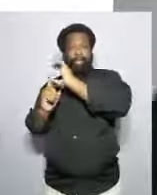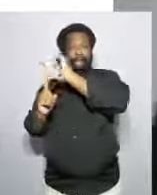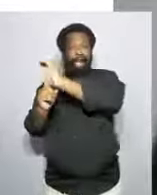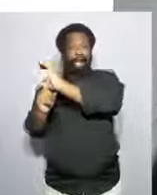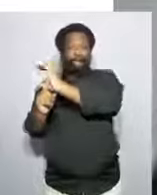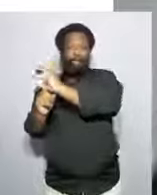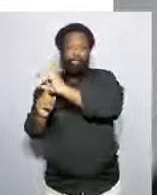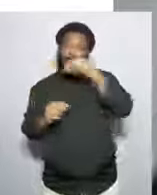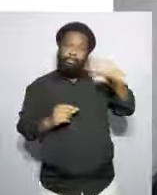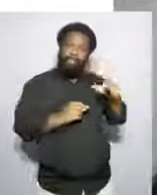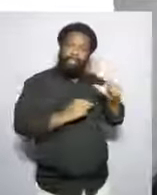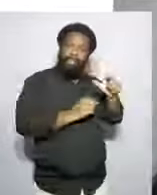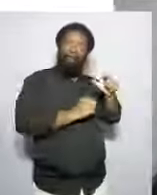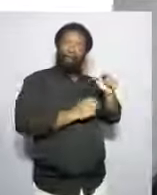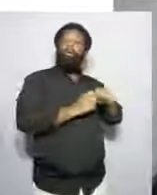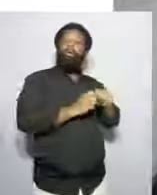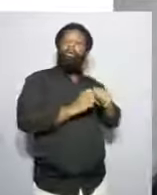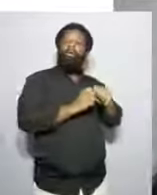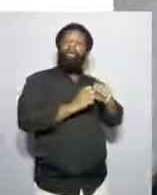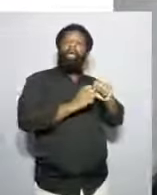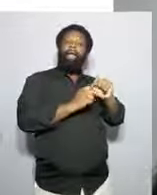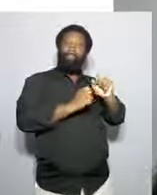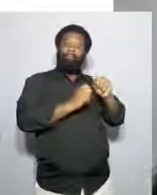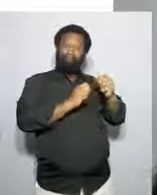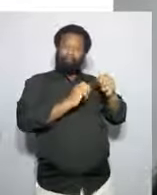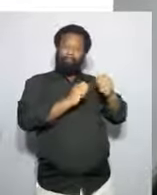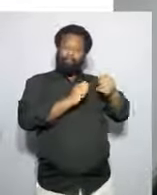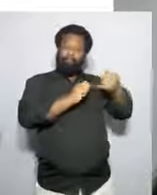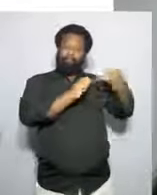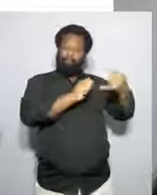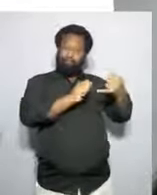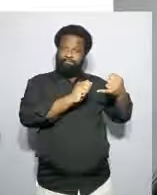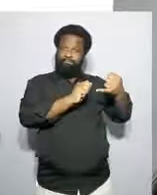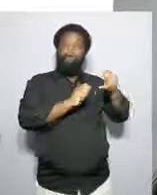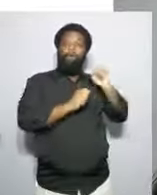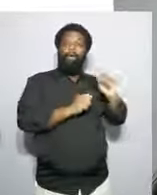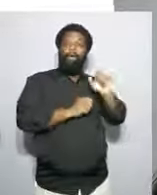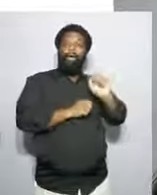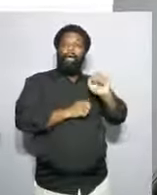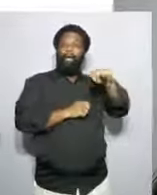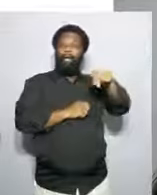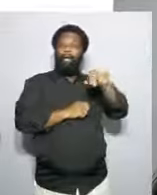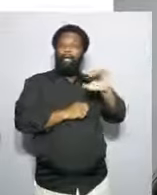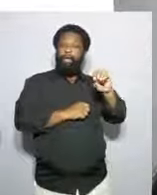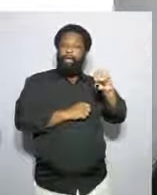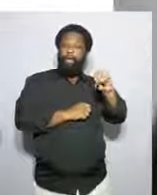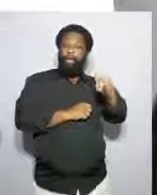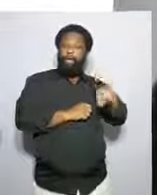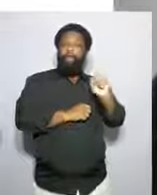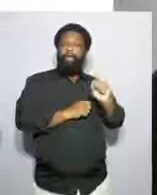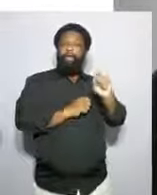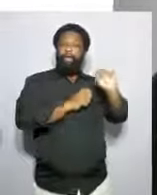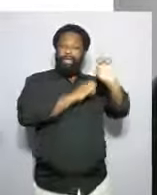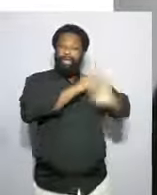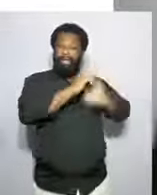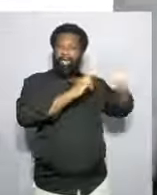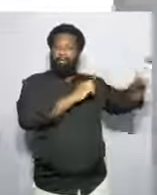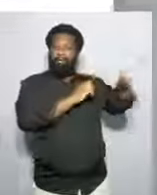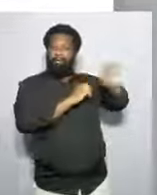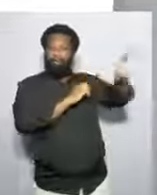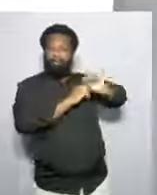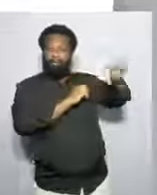ametais vão formar ânions. Ou seja, eles vão ganhar elétrons. Lembrando que